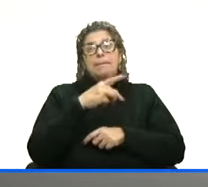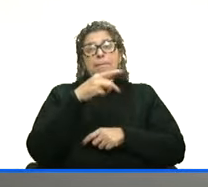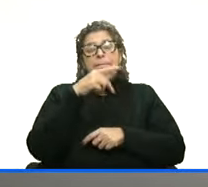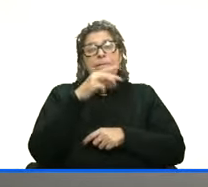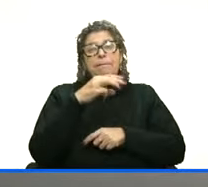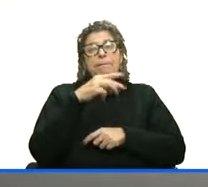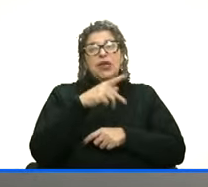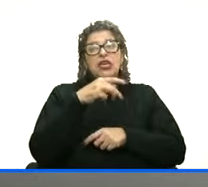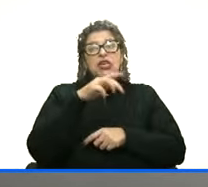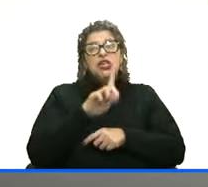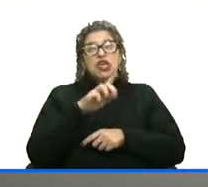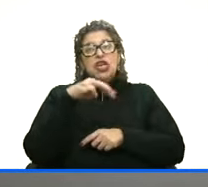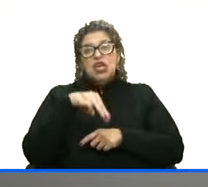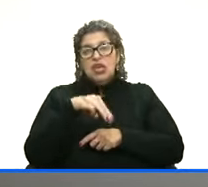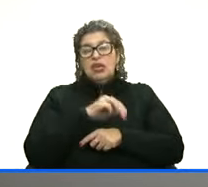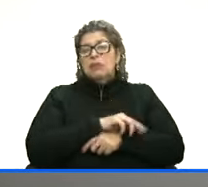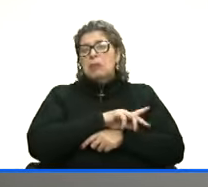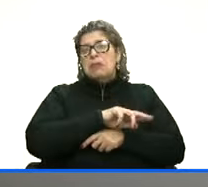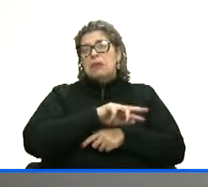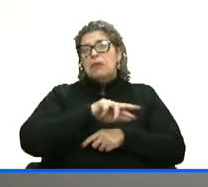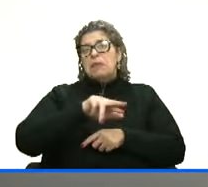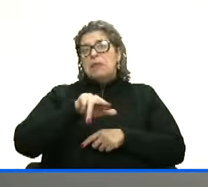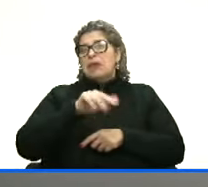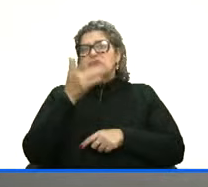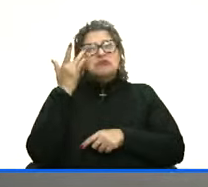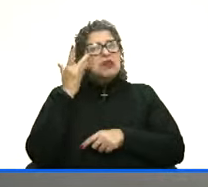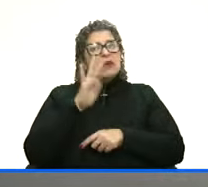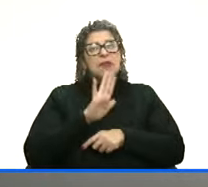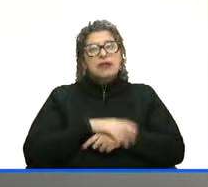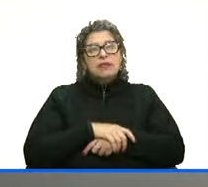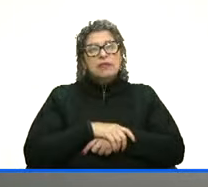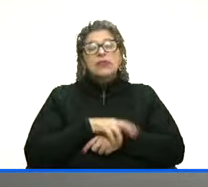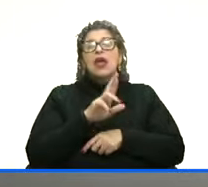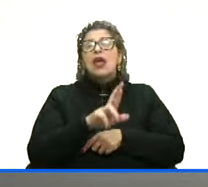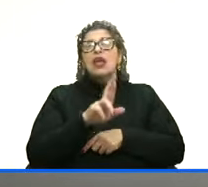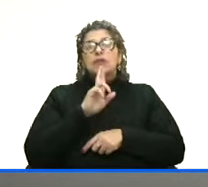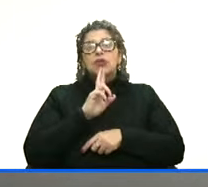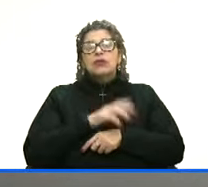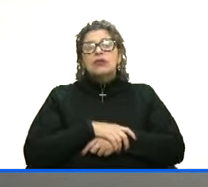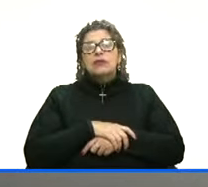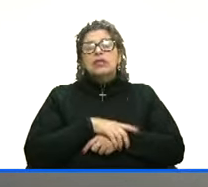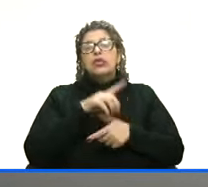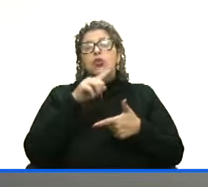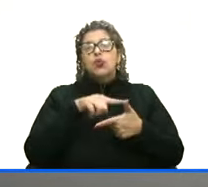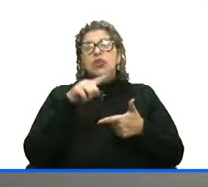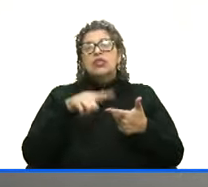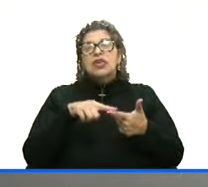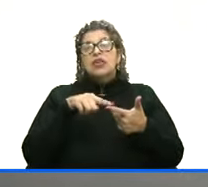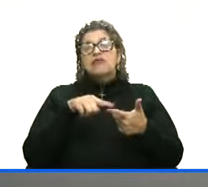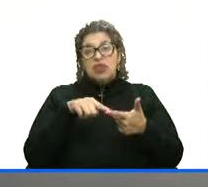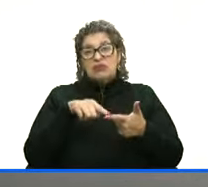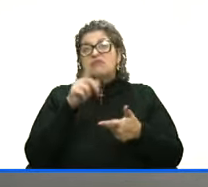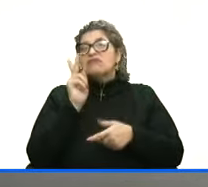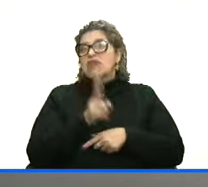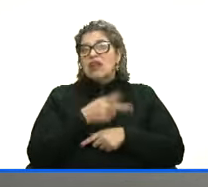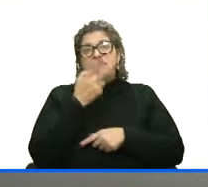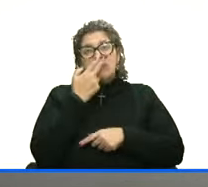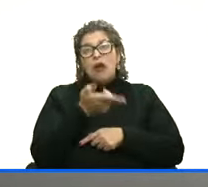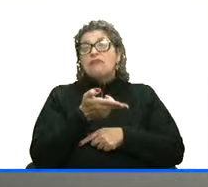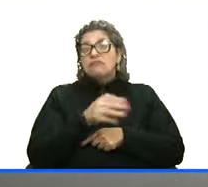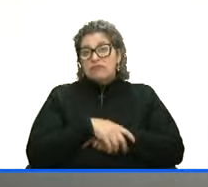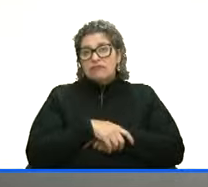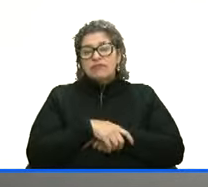PGM, não sei com quem mais. Respondeste isso no mínimo umas 2, 3 vezes. O que, que